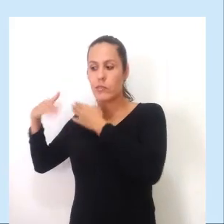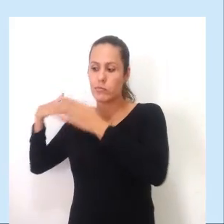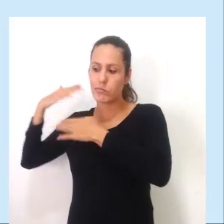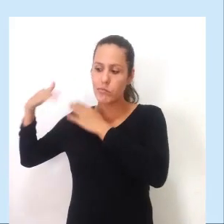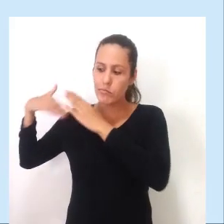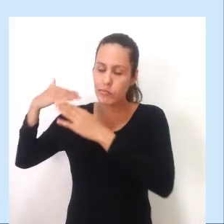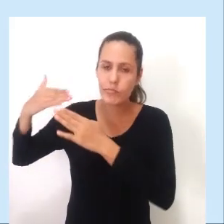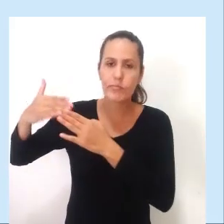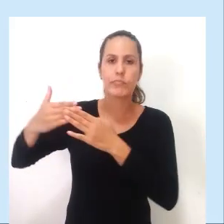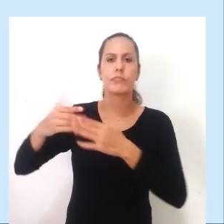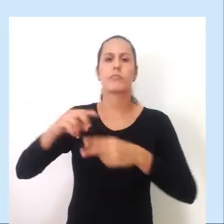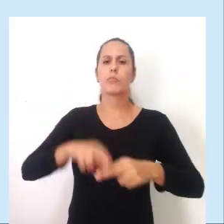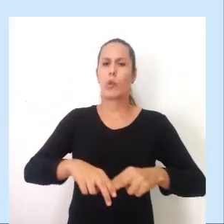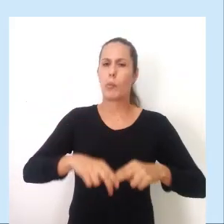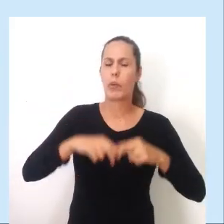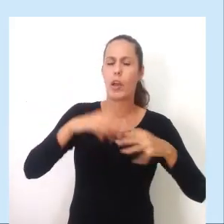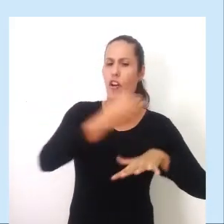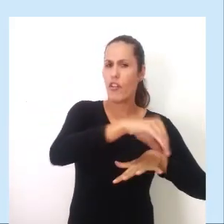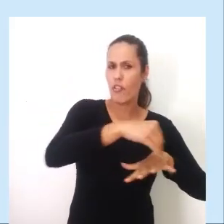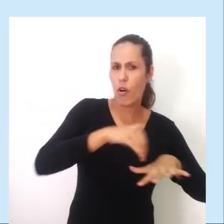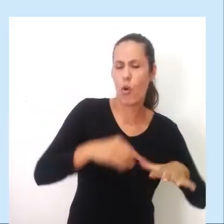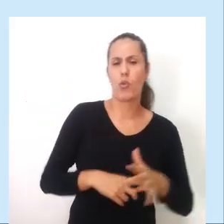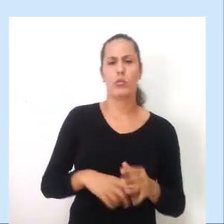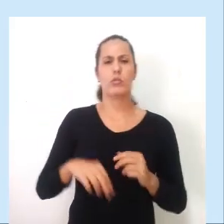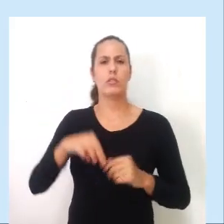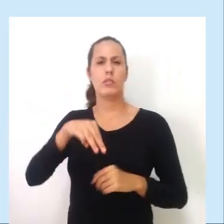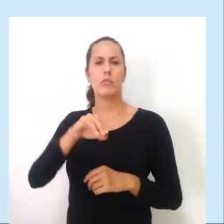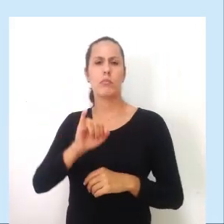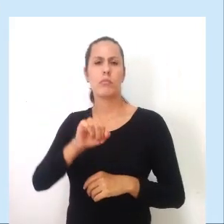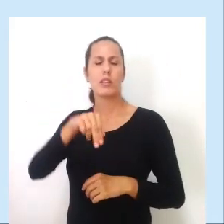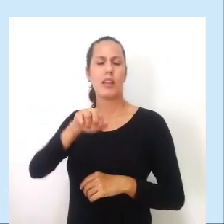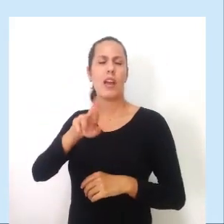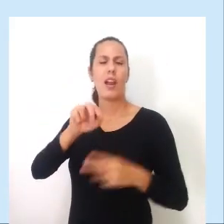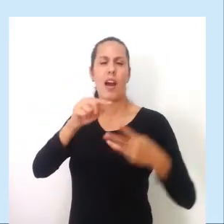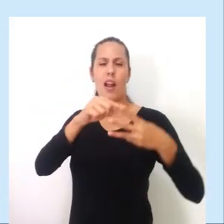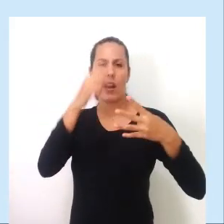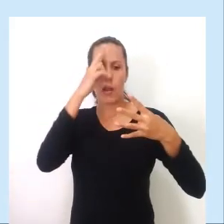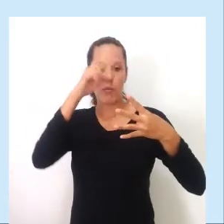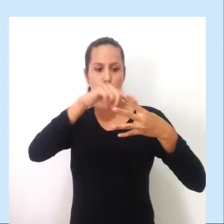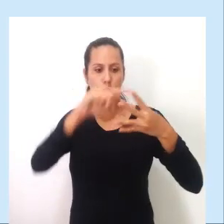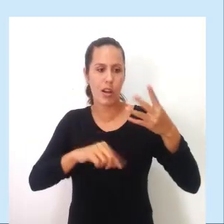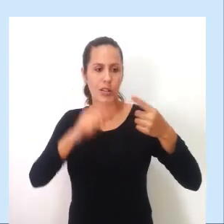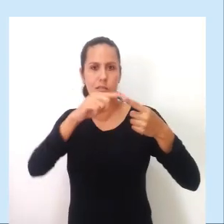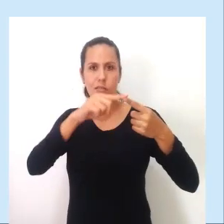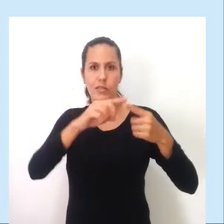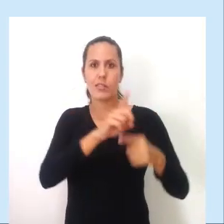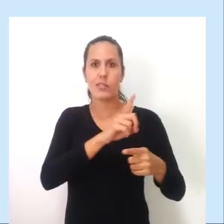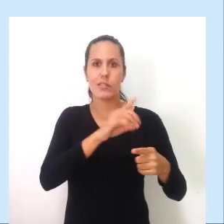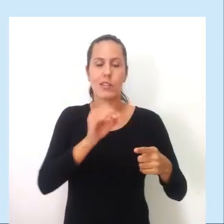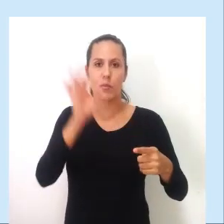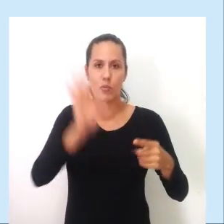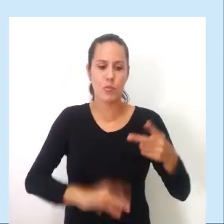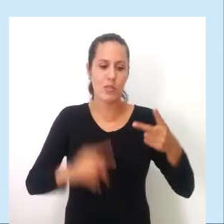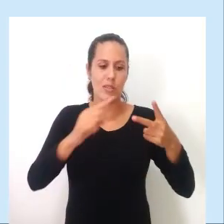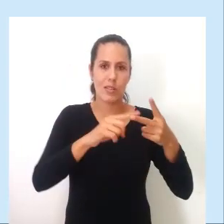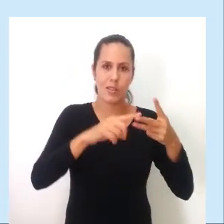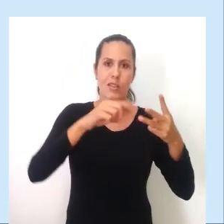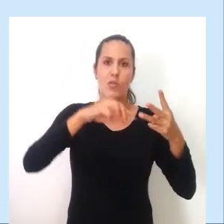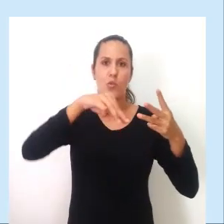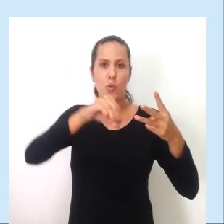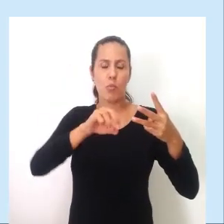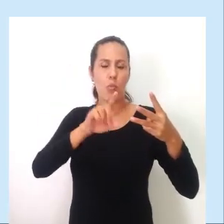moldes, através de mineralização, através de mumificação. E a partir do momento